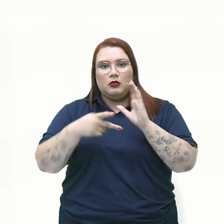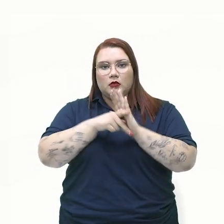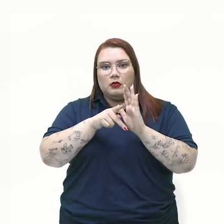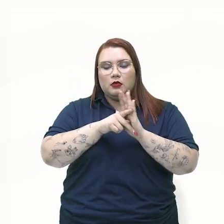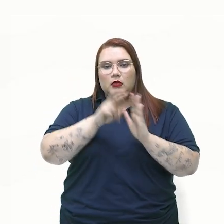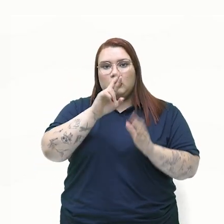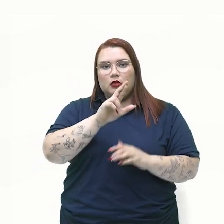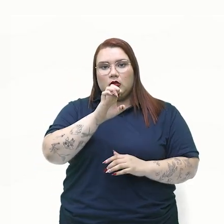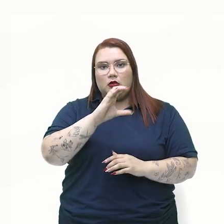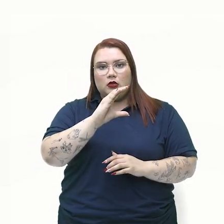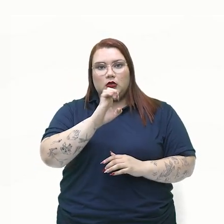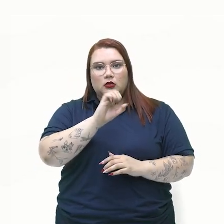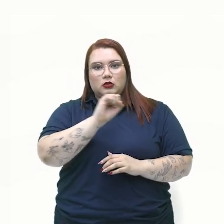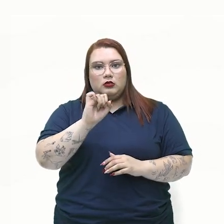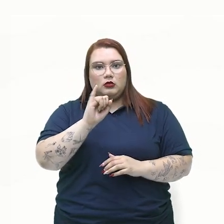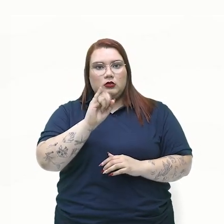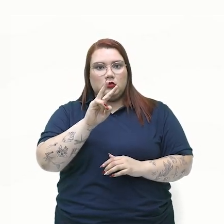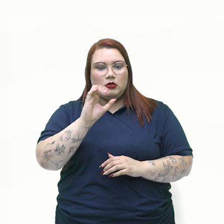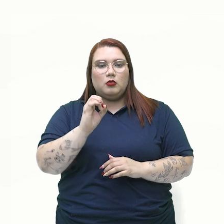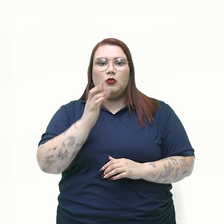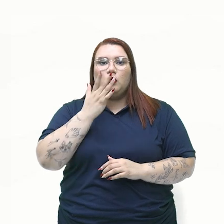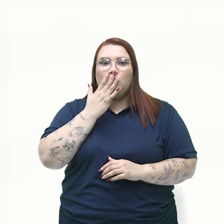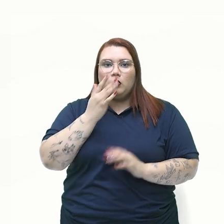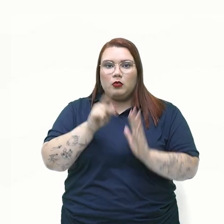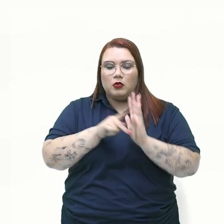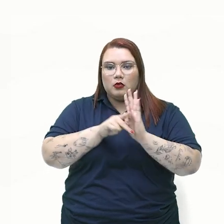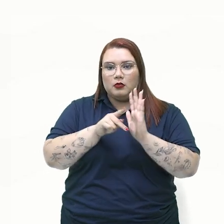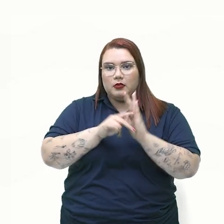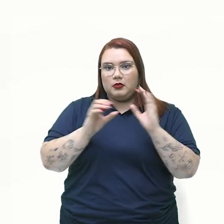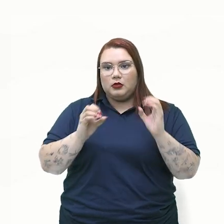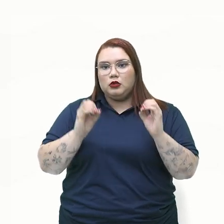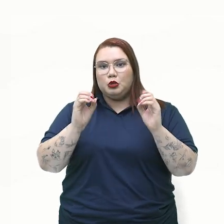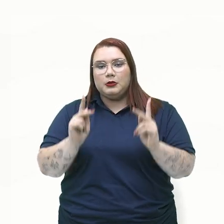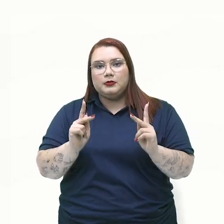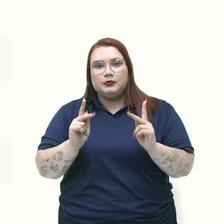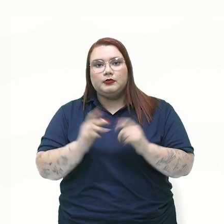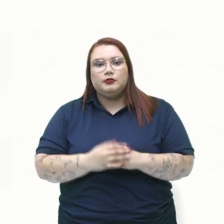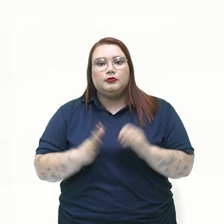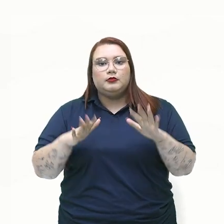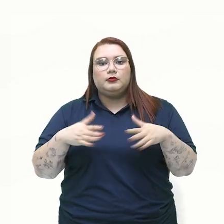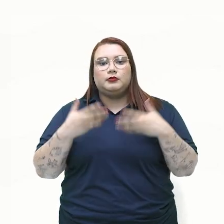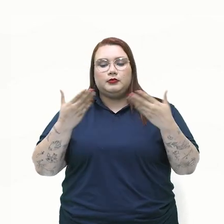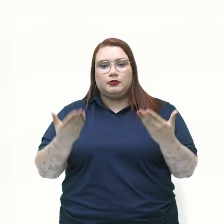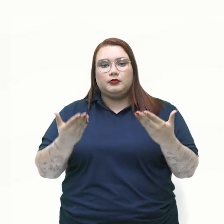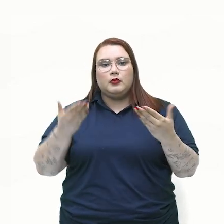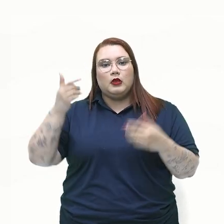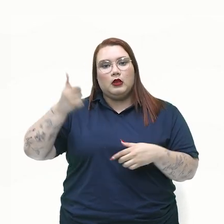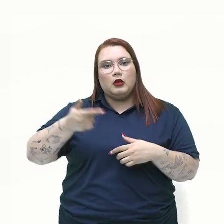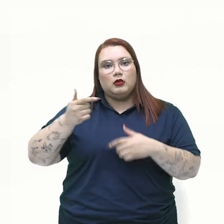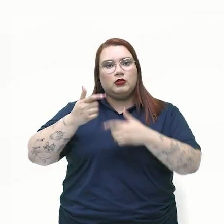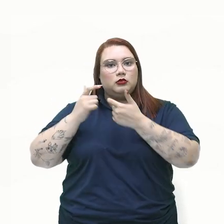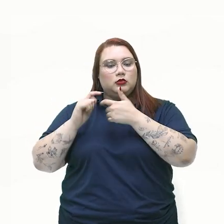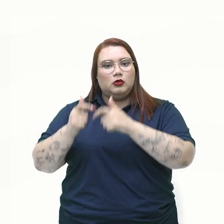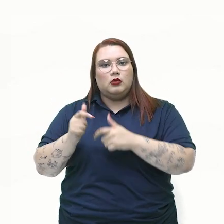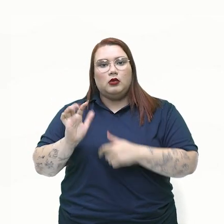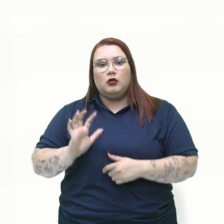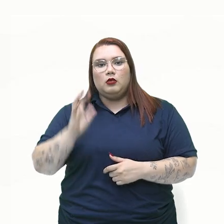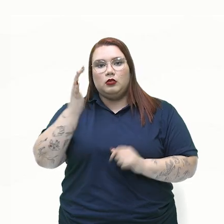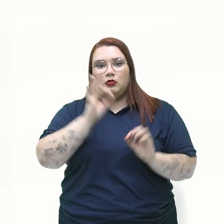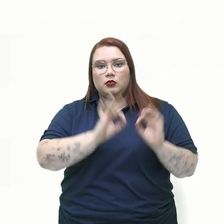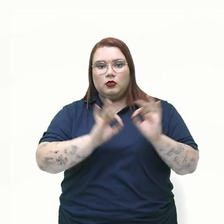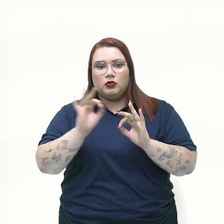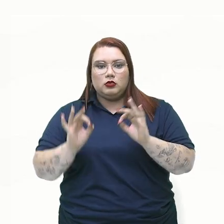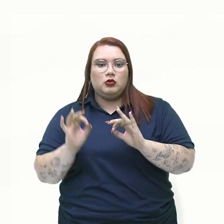de recessivo para a cor das ervilhas, tá certo? Então, na segunda geração, quando